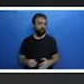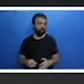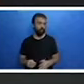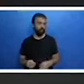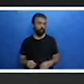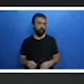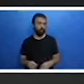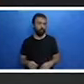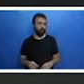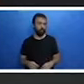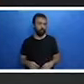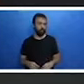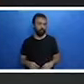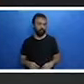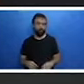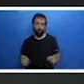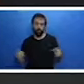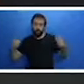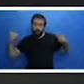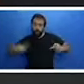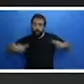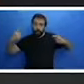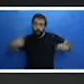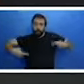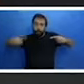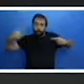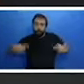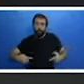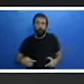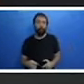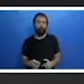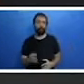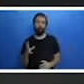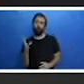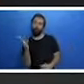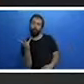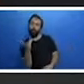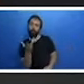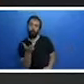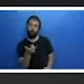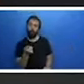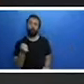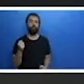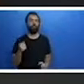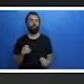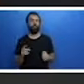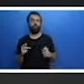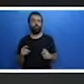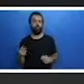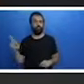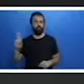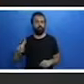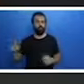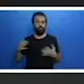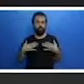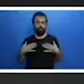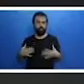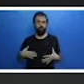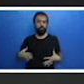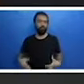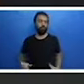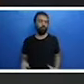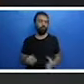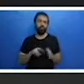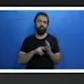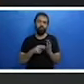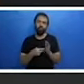Onde vamos fazer alguns a desafios de habilidades corporais que seria isso desafio de habilidades